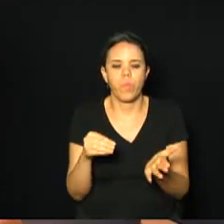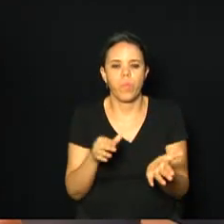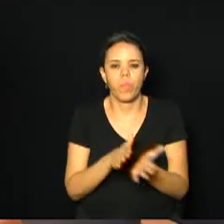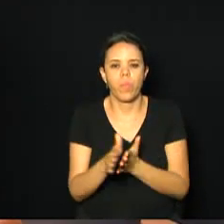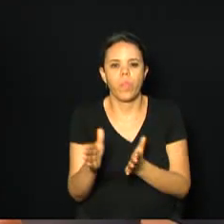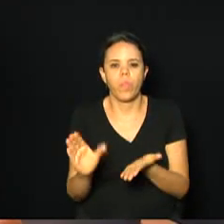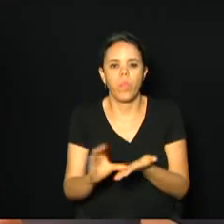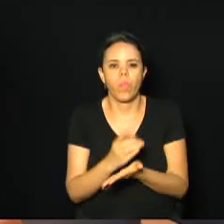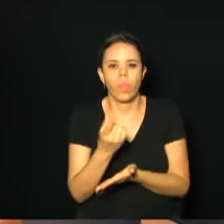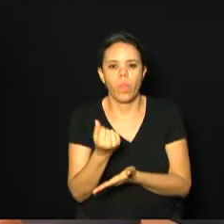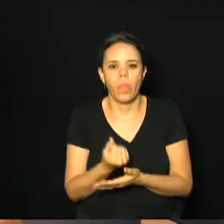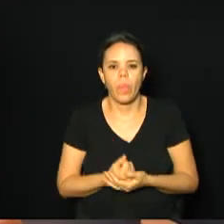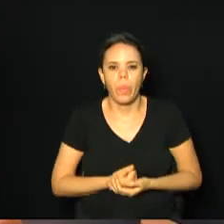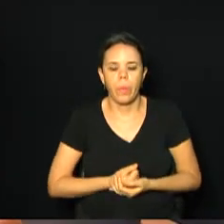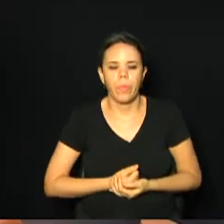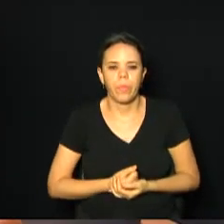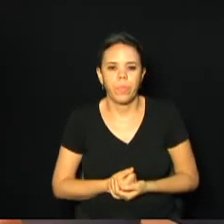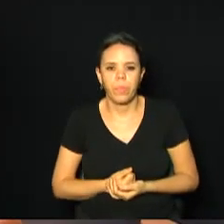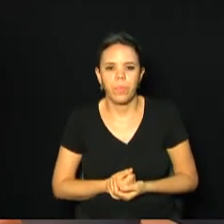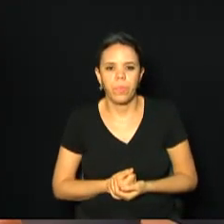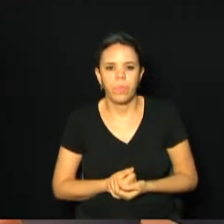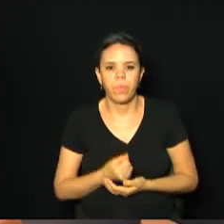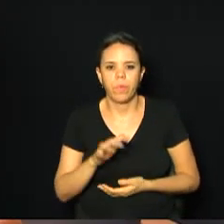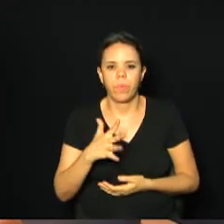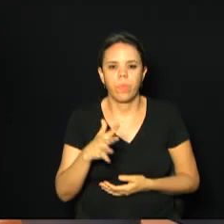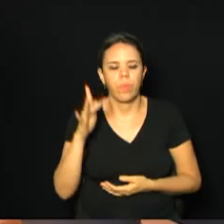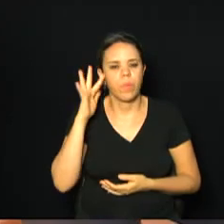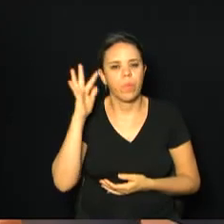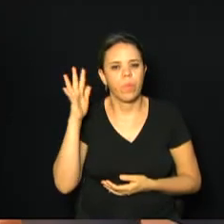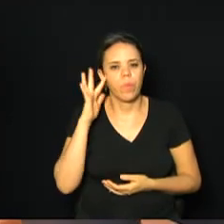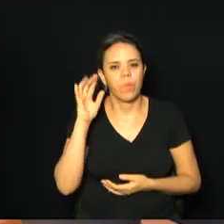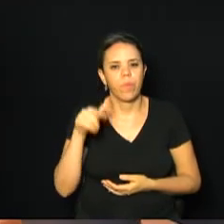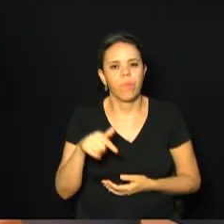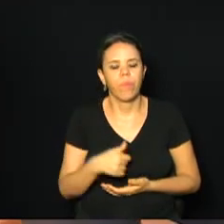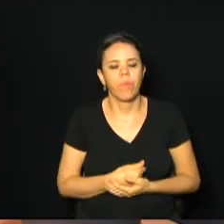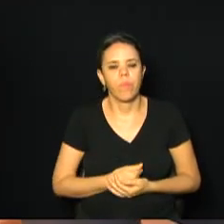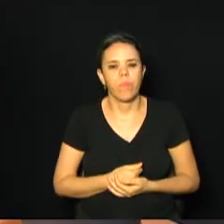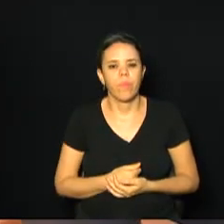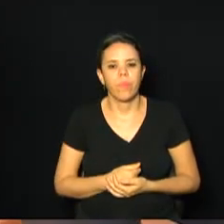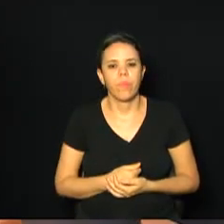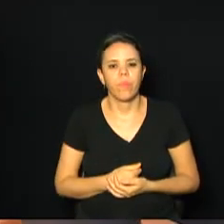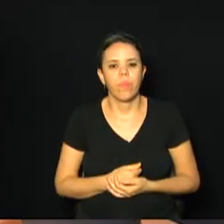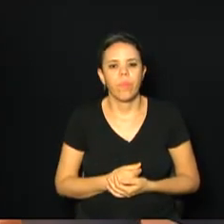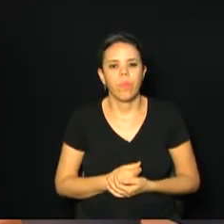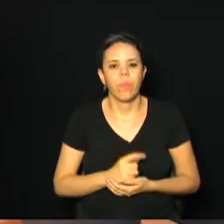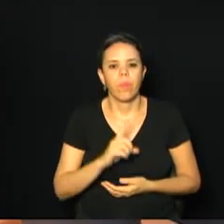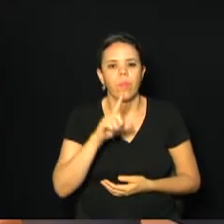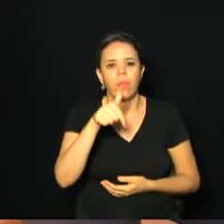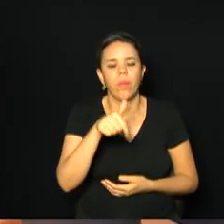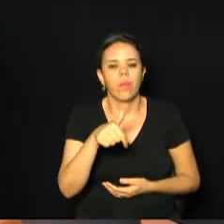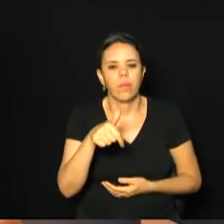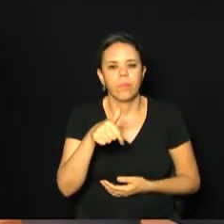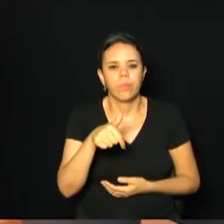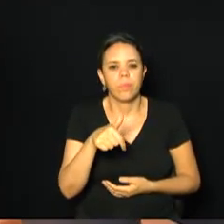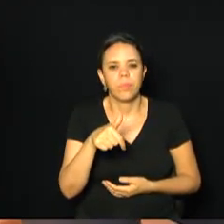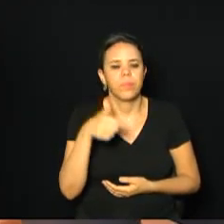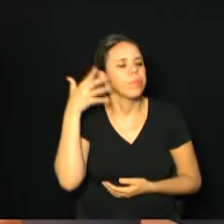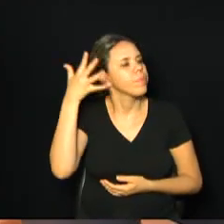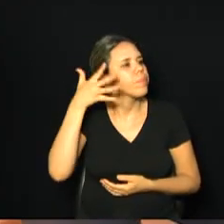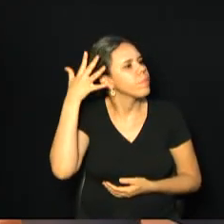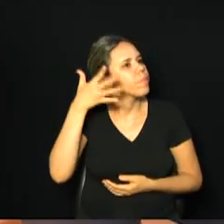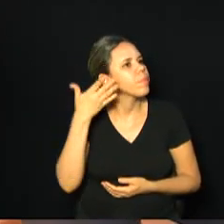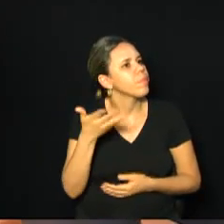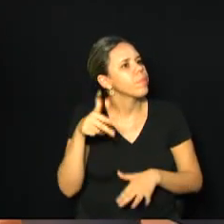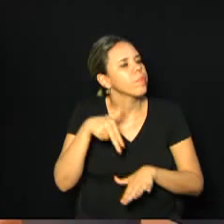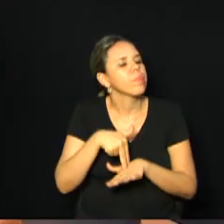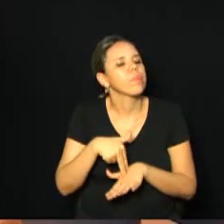empréstimo. Foi mais ou menos o que eu imaginei, né, Cris? Isso. Aí depois de uma palestra dessa, uma